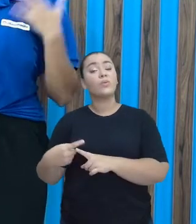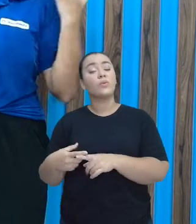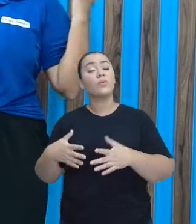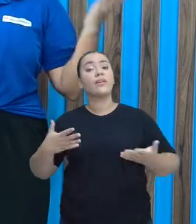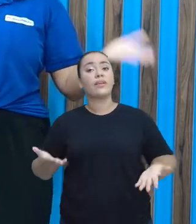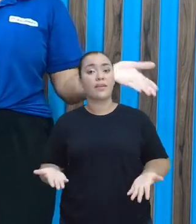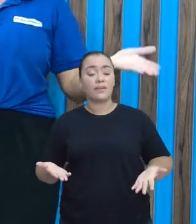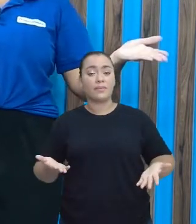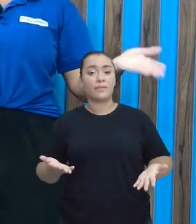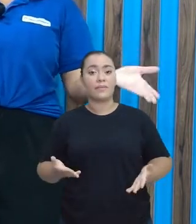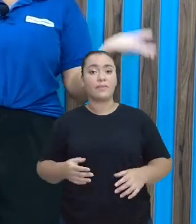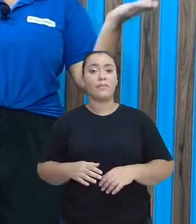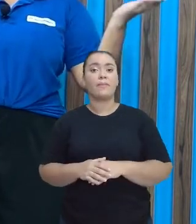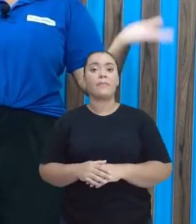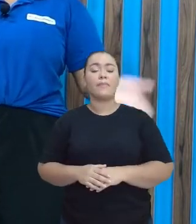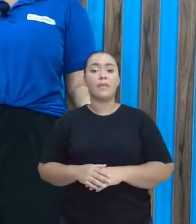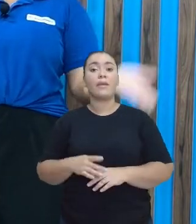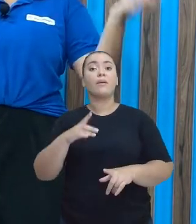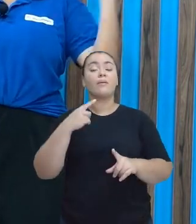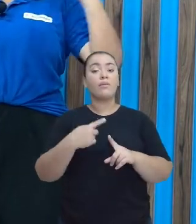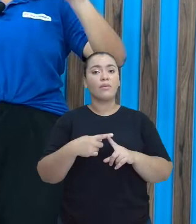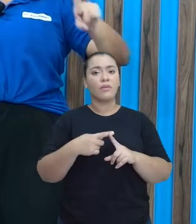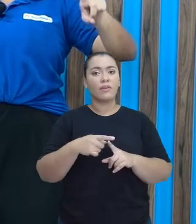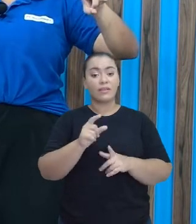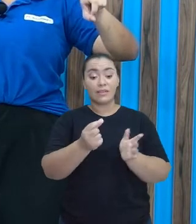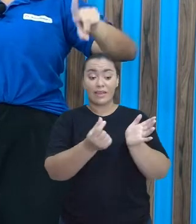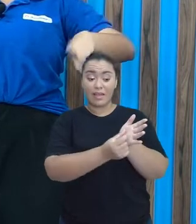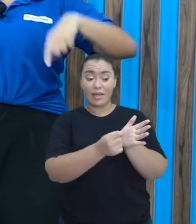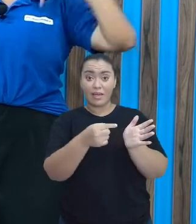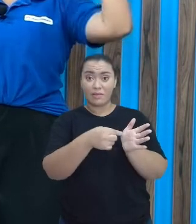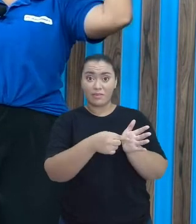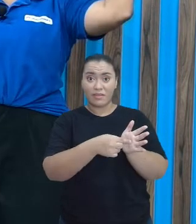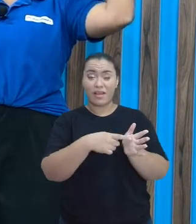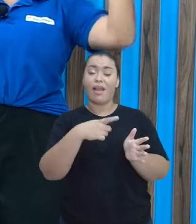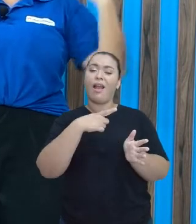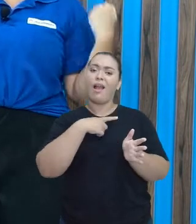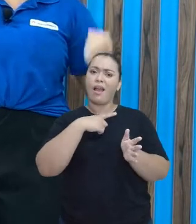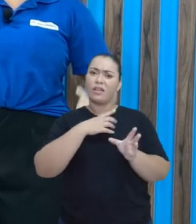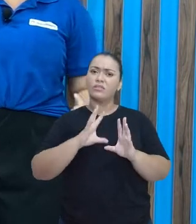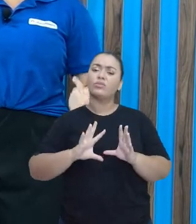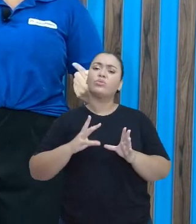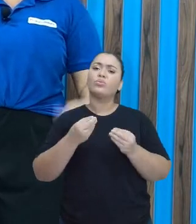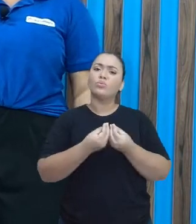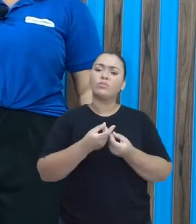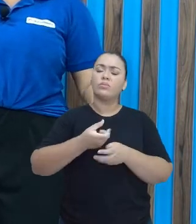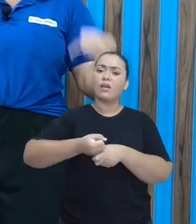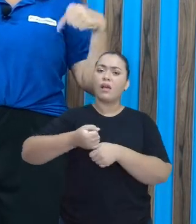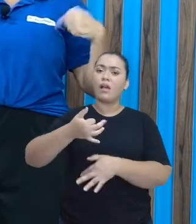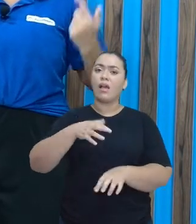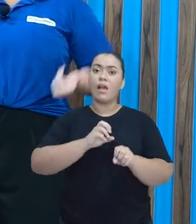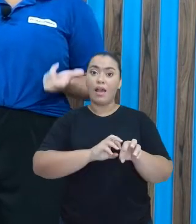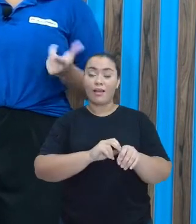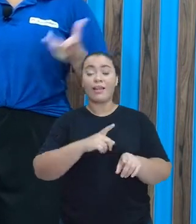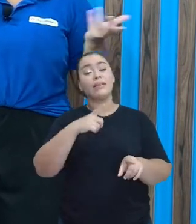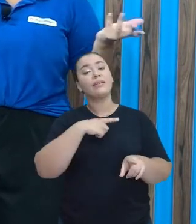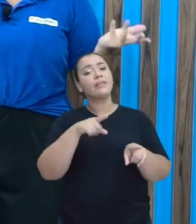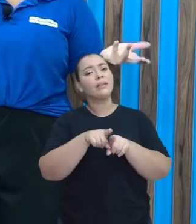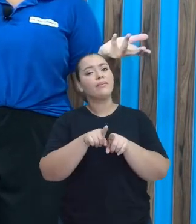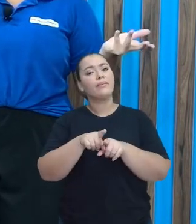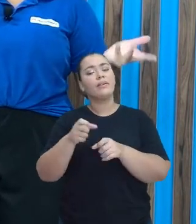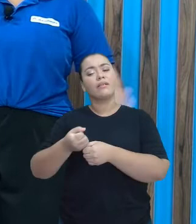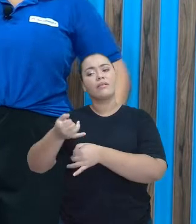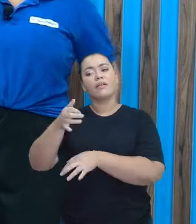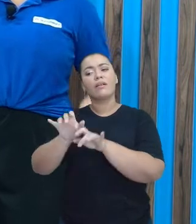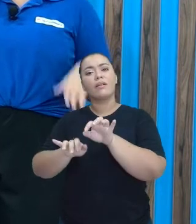perguntar, por quê, Camille? Porque no aplicativo, além de todas as aulas, a gente tem o quê? O